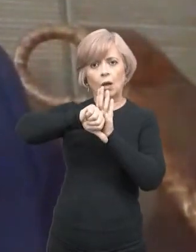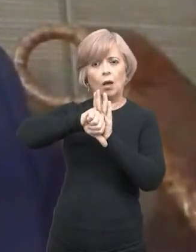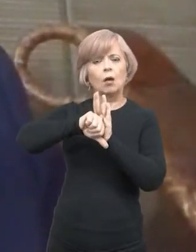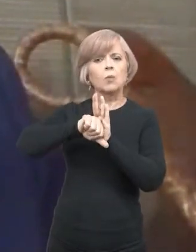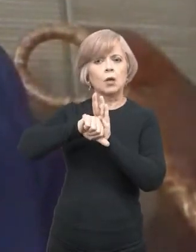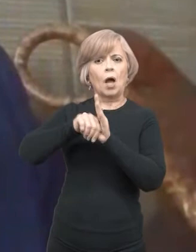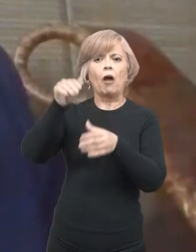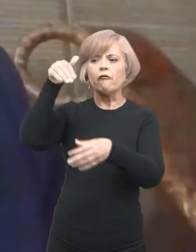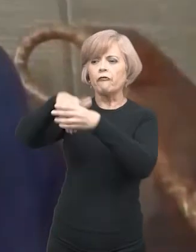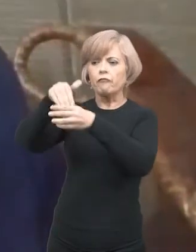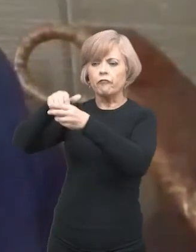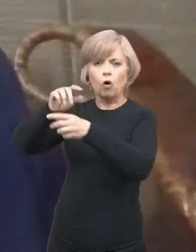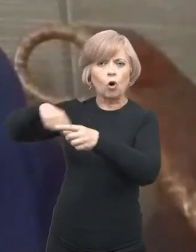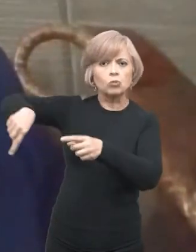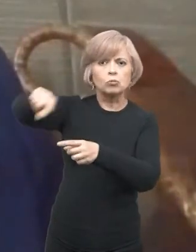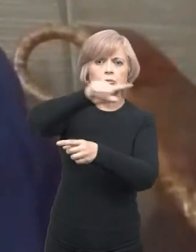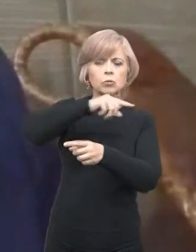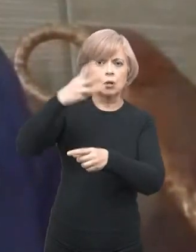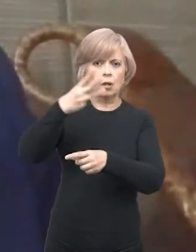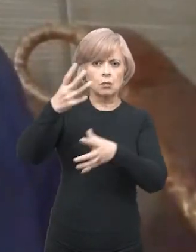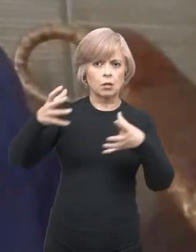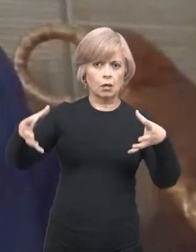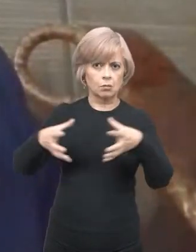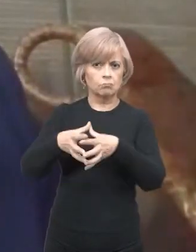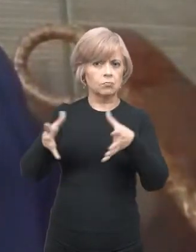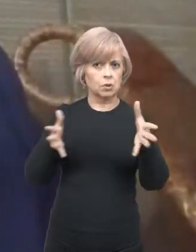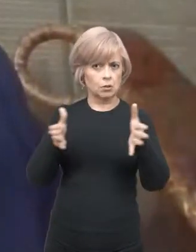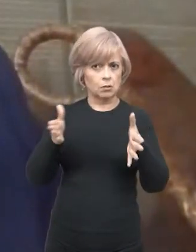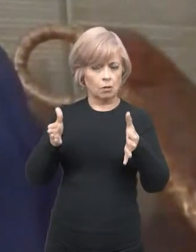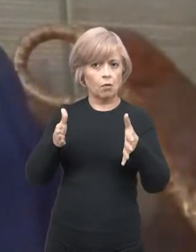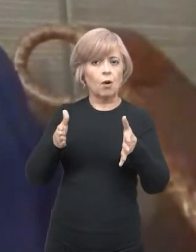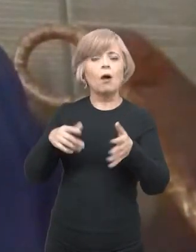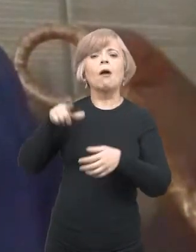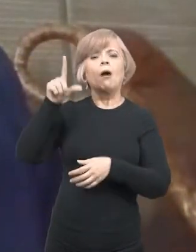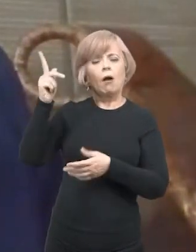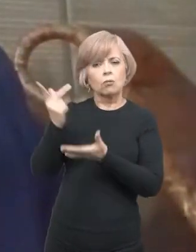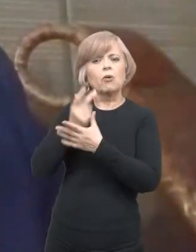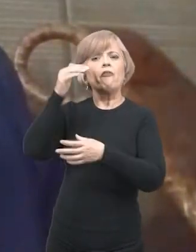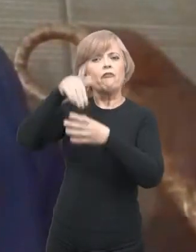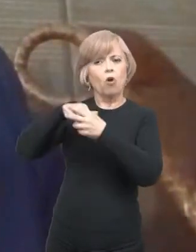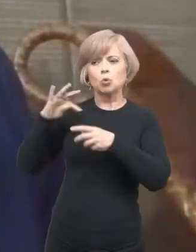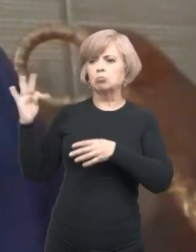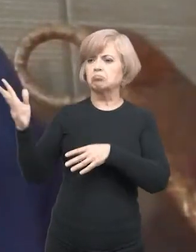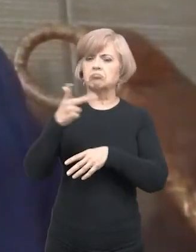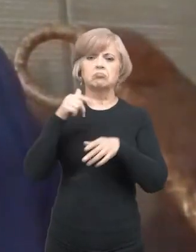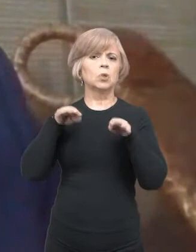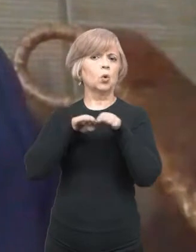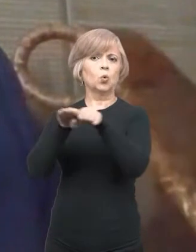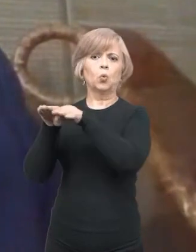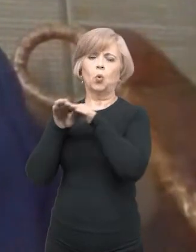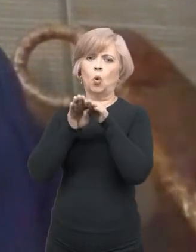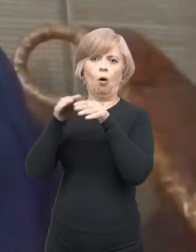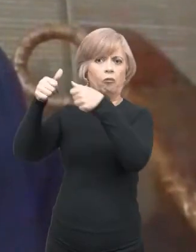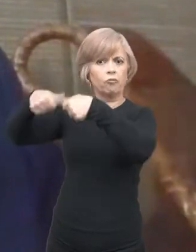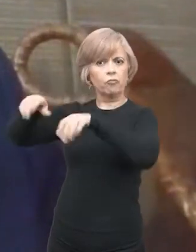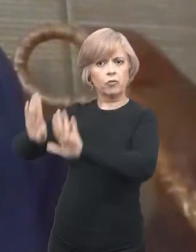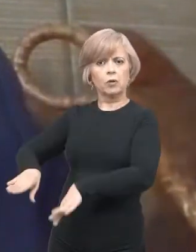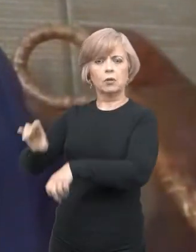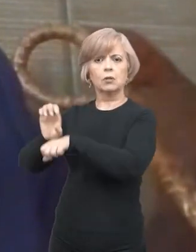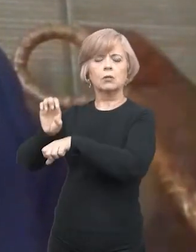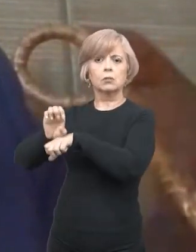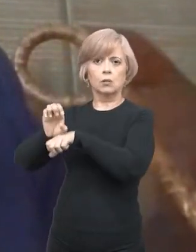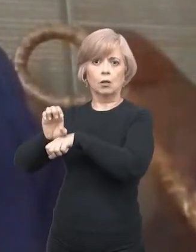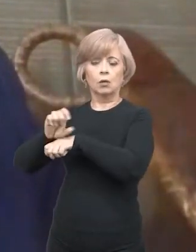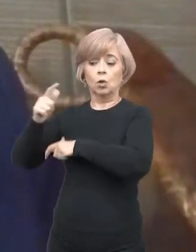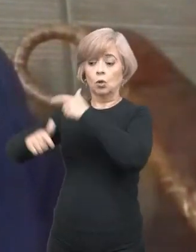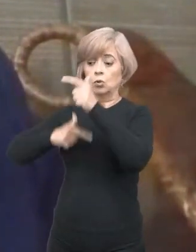voto unânime da terceira sessão, de que as atividades tomadas pelo Ministério Público do